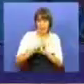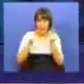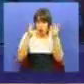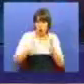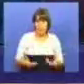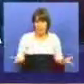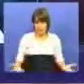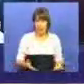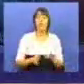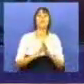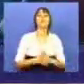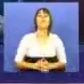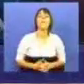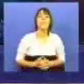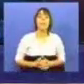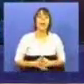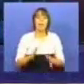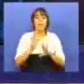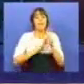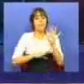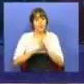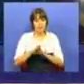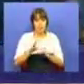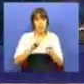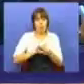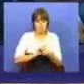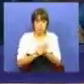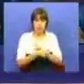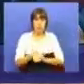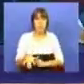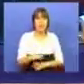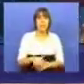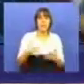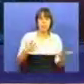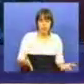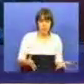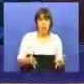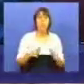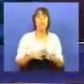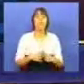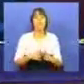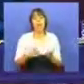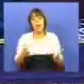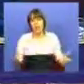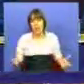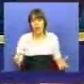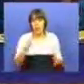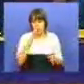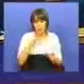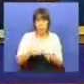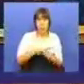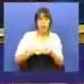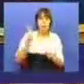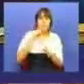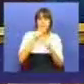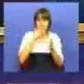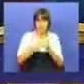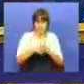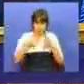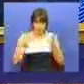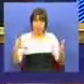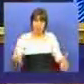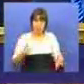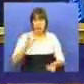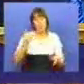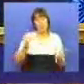Orçamento. E faloemos ou corrigiremos a situação, aliás, num âmbito bem mais vasto do que